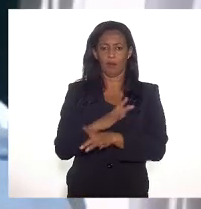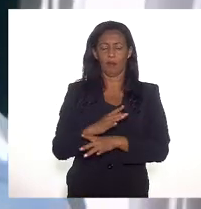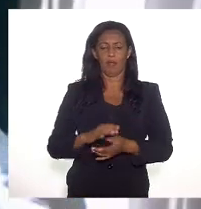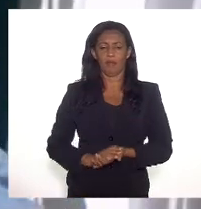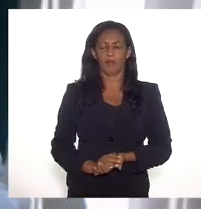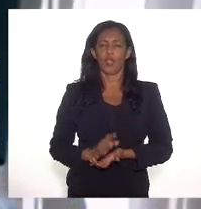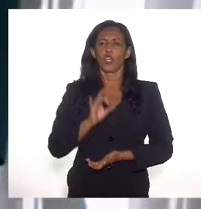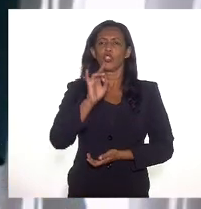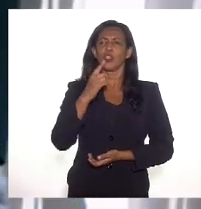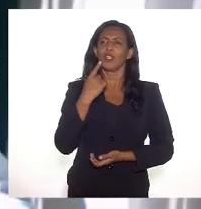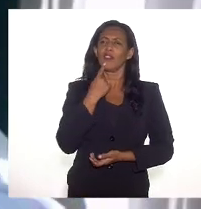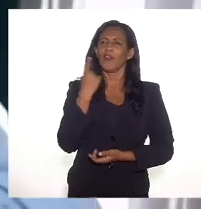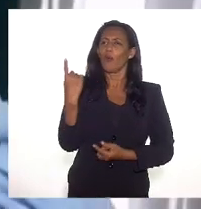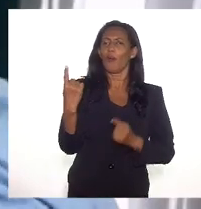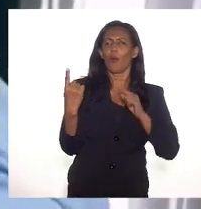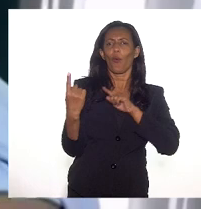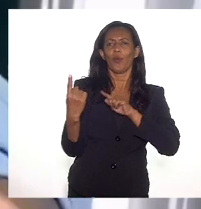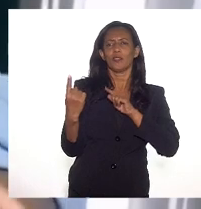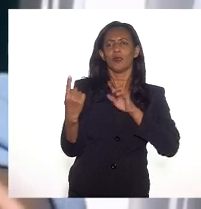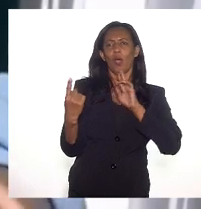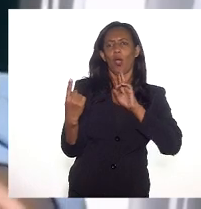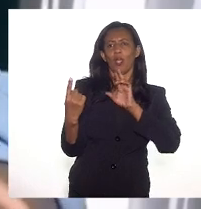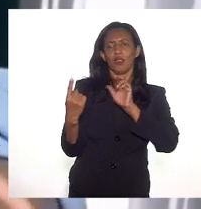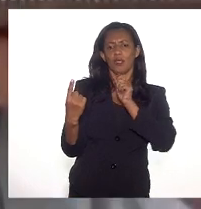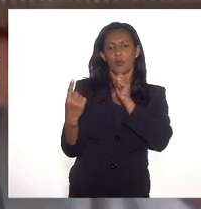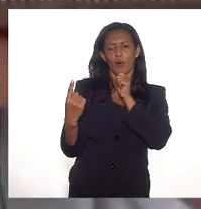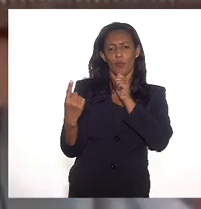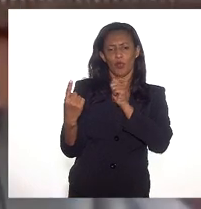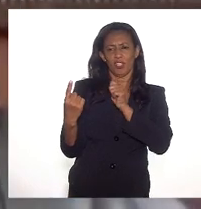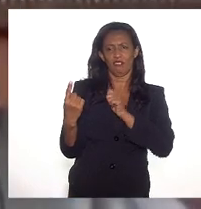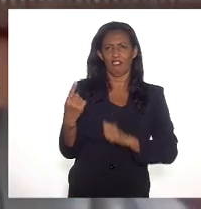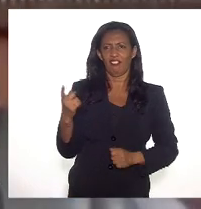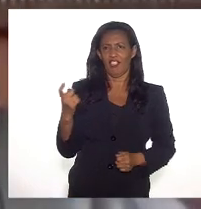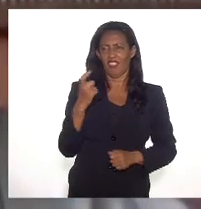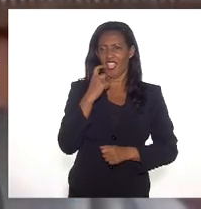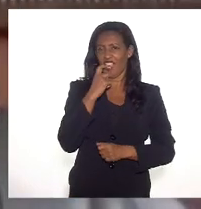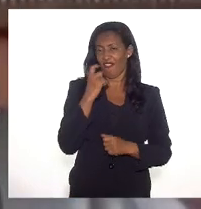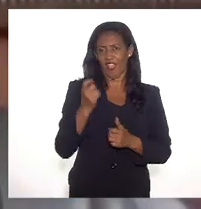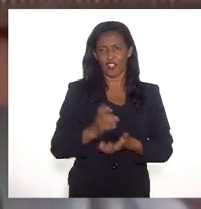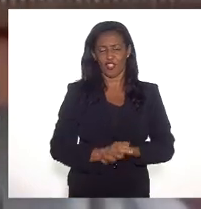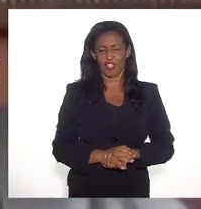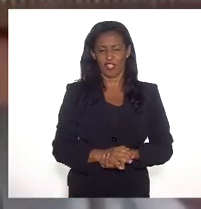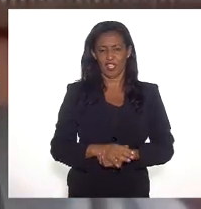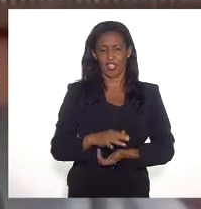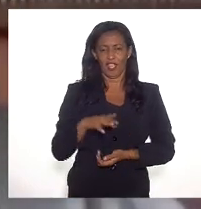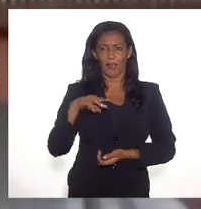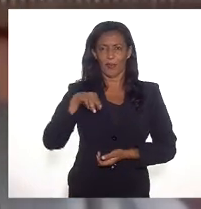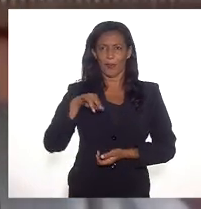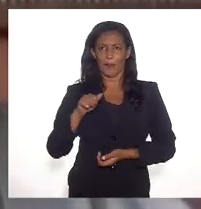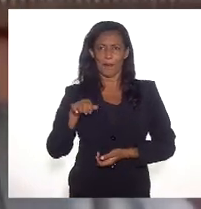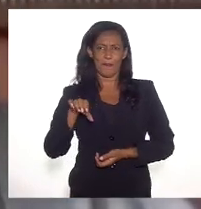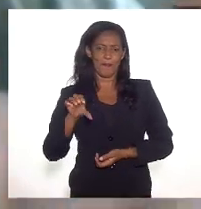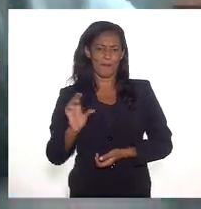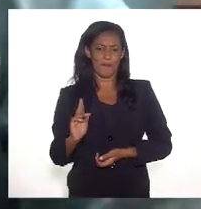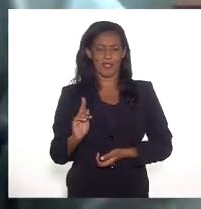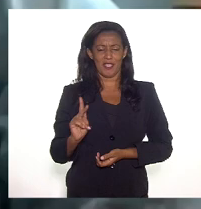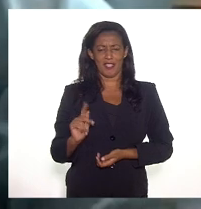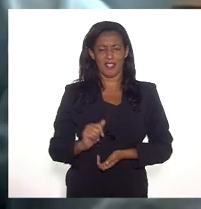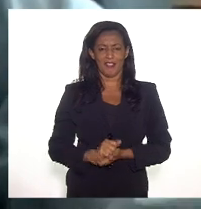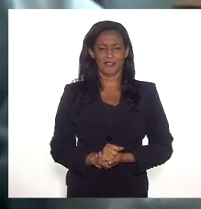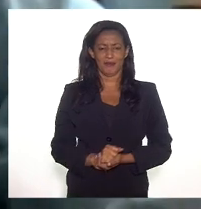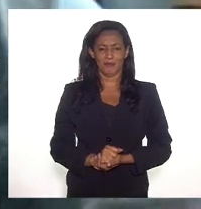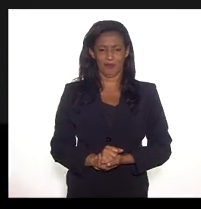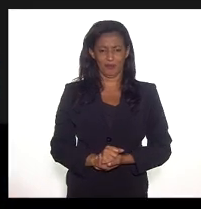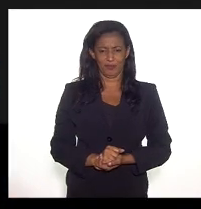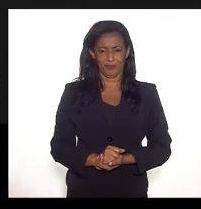deputado Rodrigo Amorim. Amorim está Rodrigo... com inveja do Mink. Depois não, ele fica no plenário falando de... Não, a ele